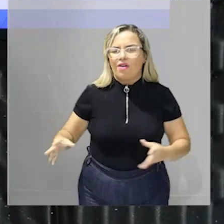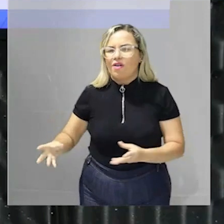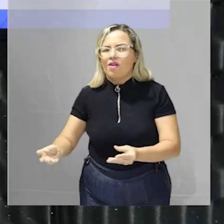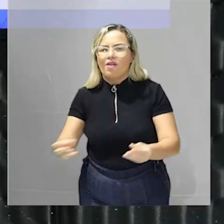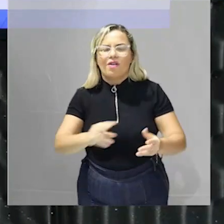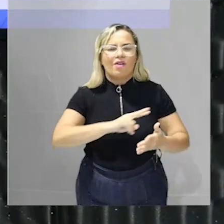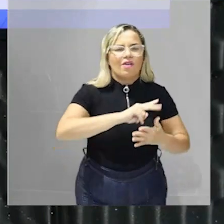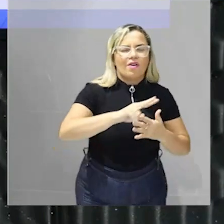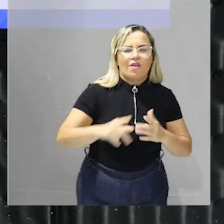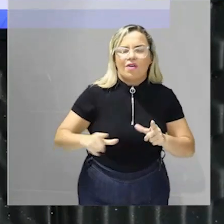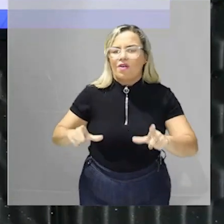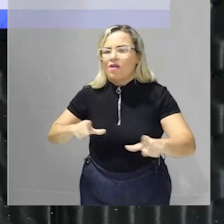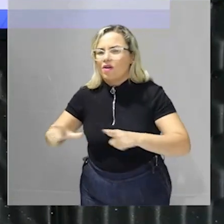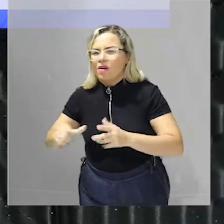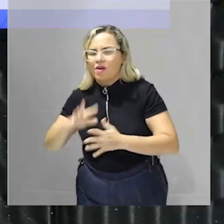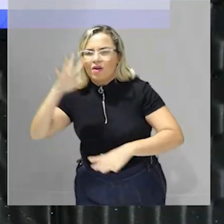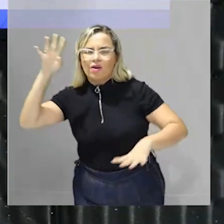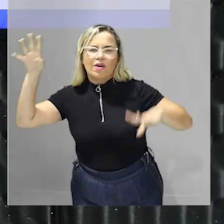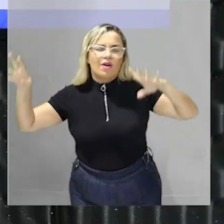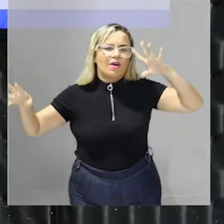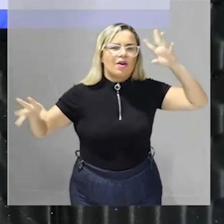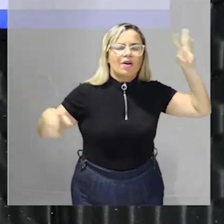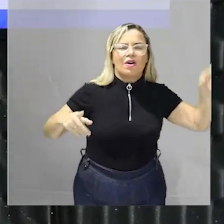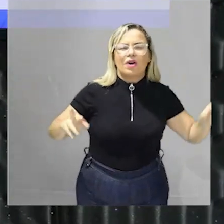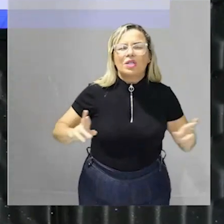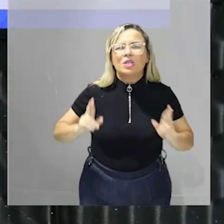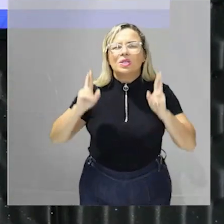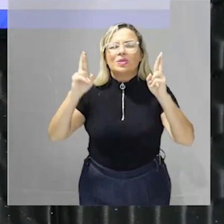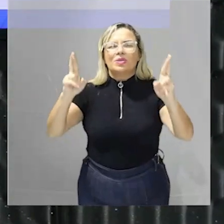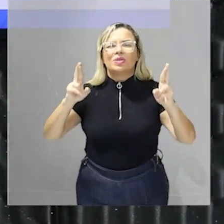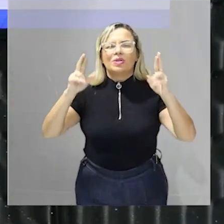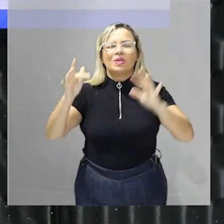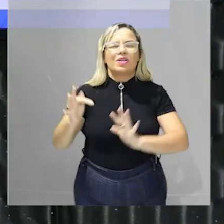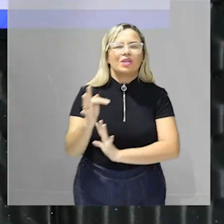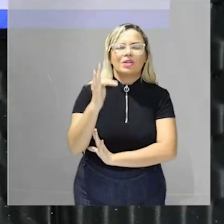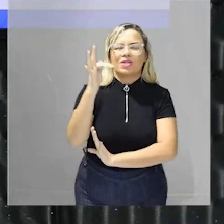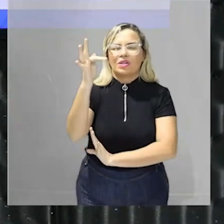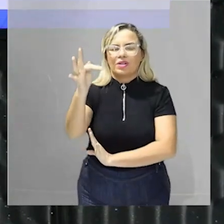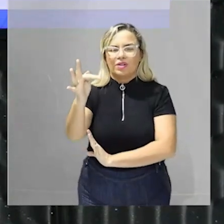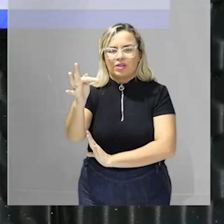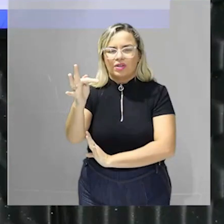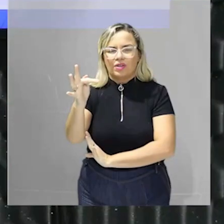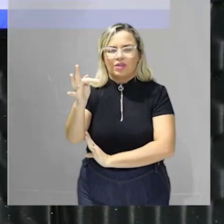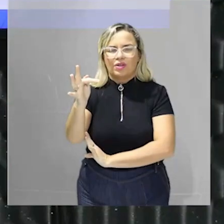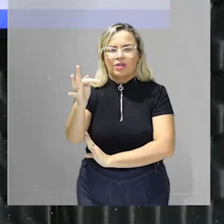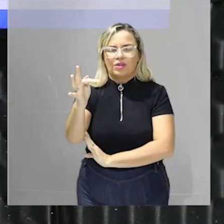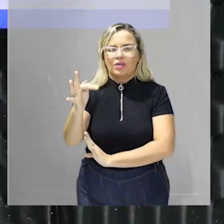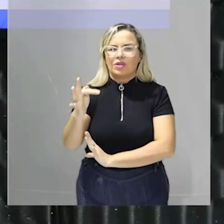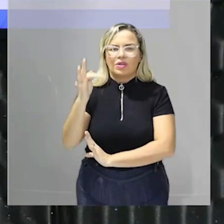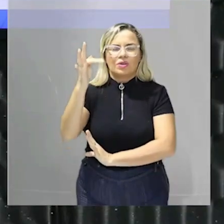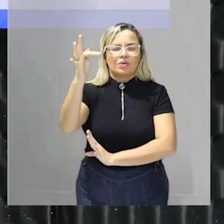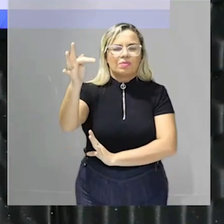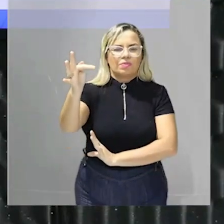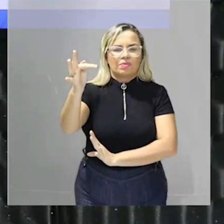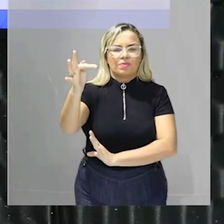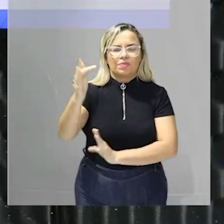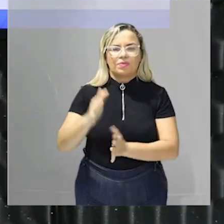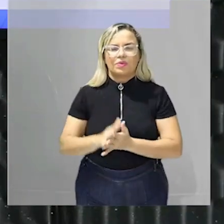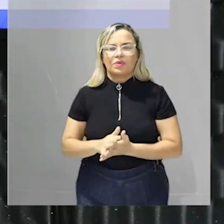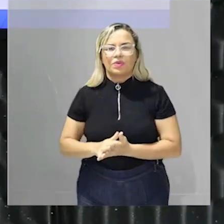qual com seu trabalho, com seus sonhos, com a esperança, né? Com a esperança de um futuro,